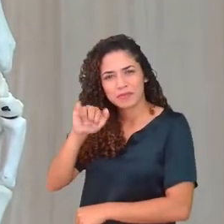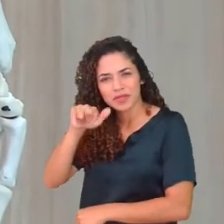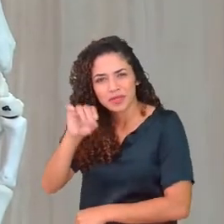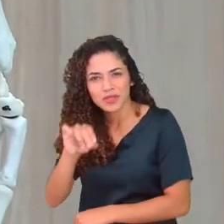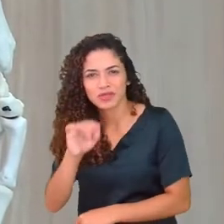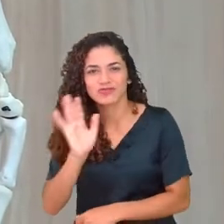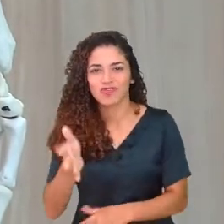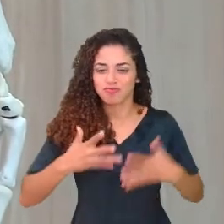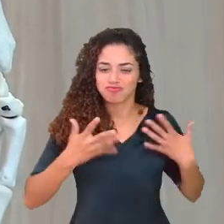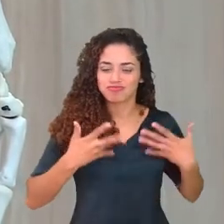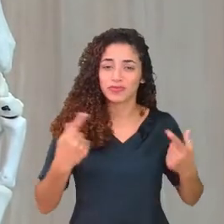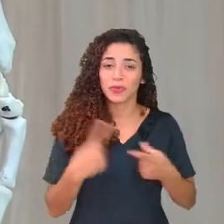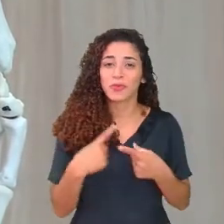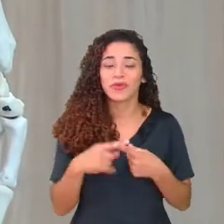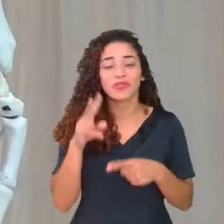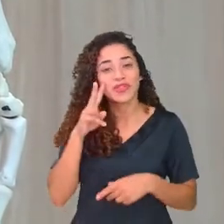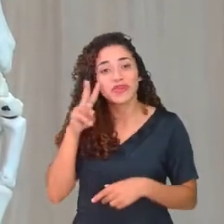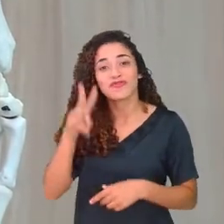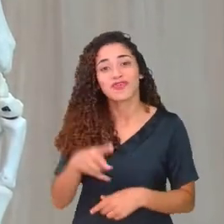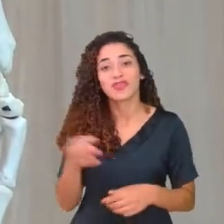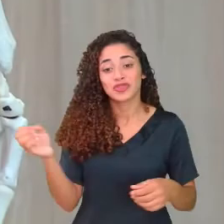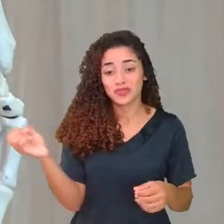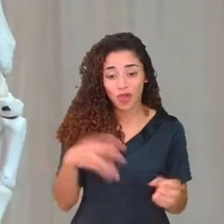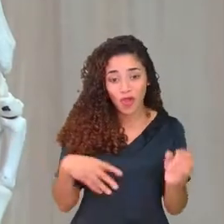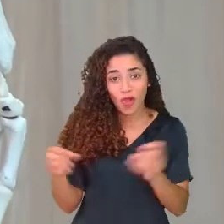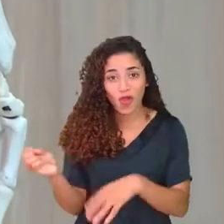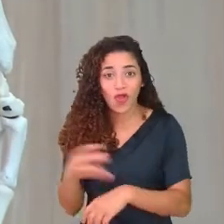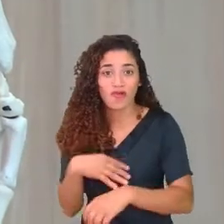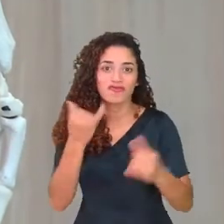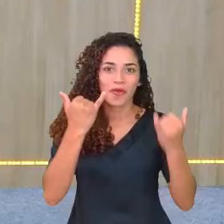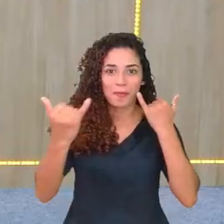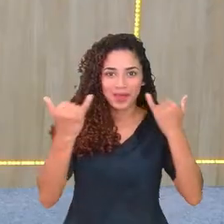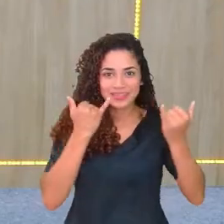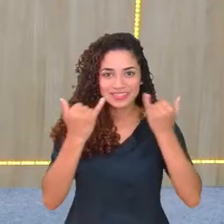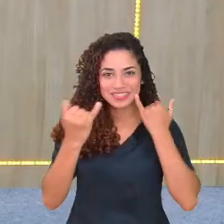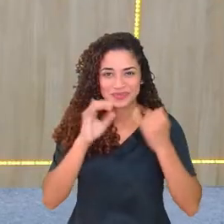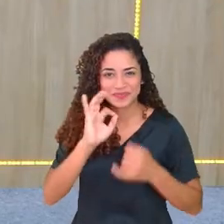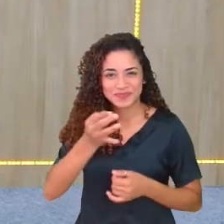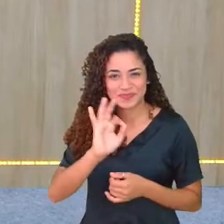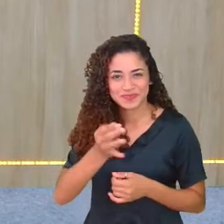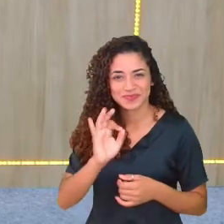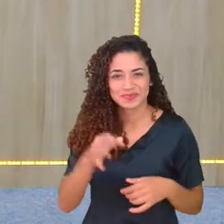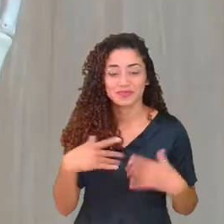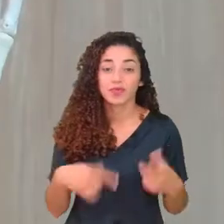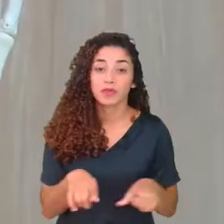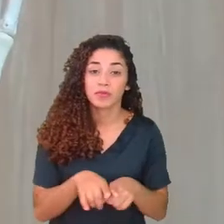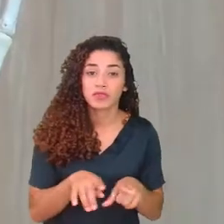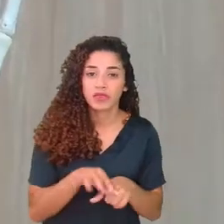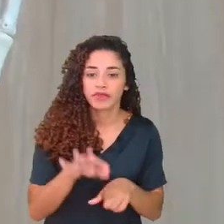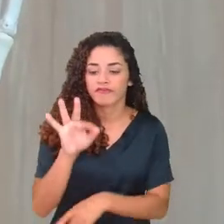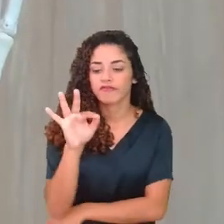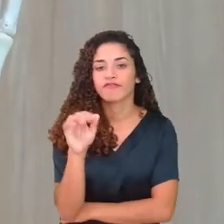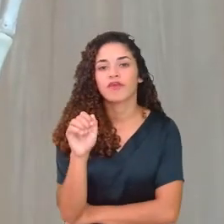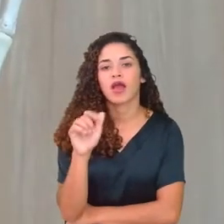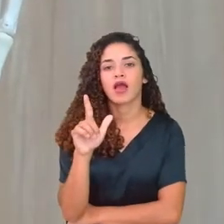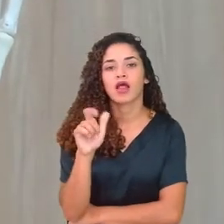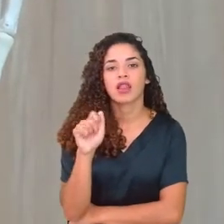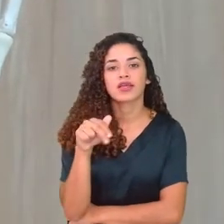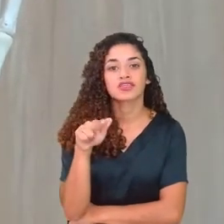estão vendo novas informações. Então, a questão das falanges